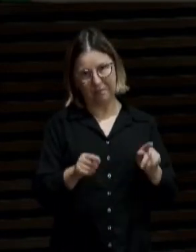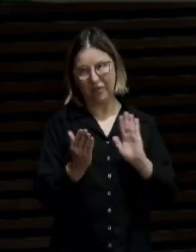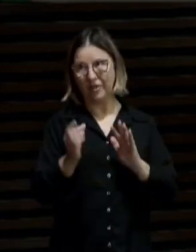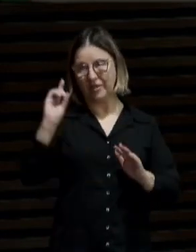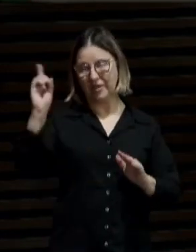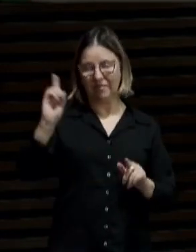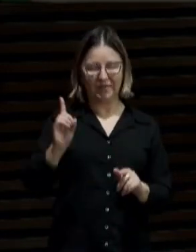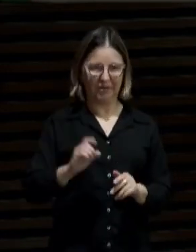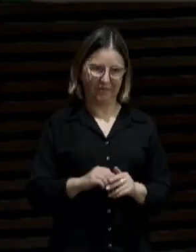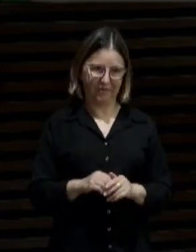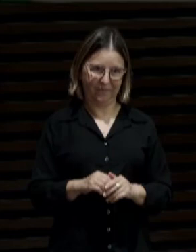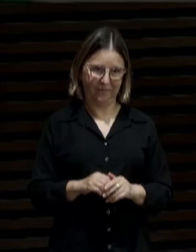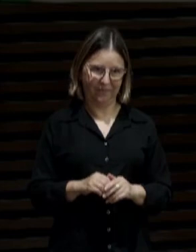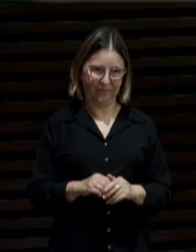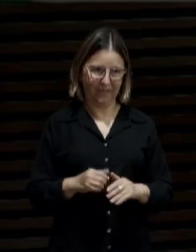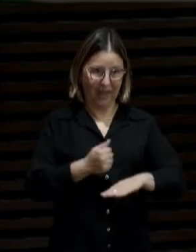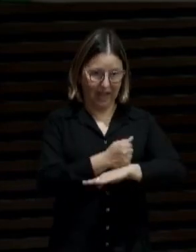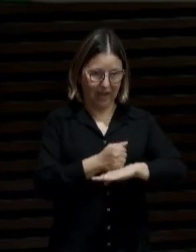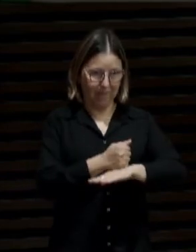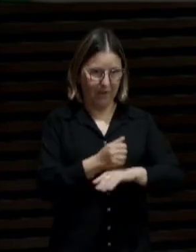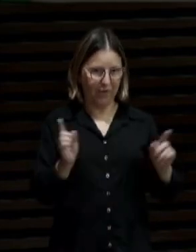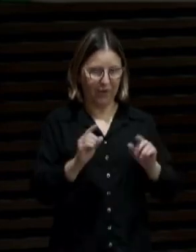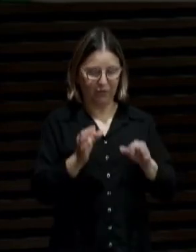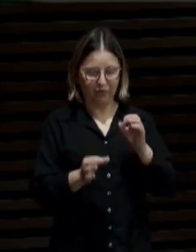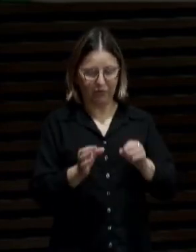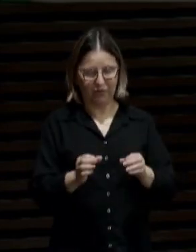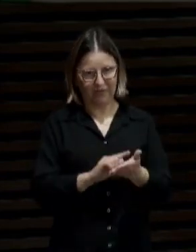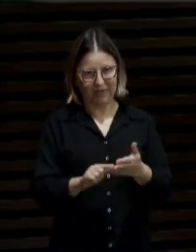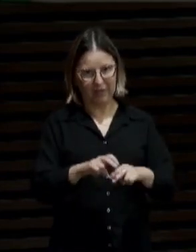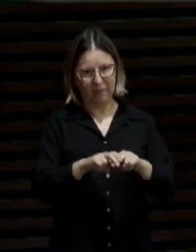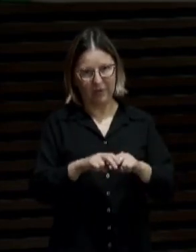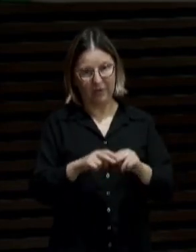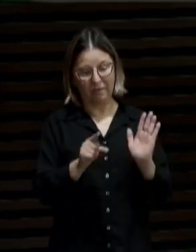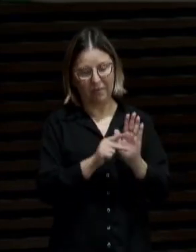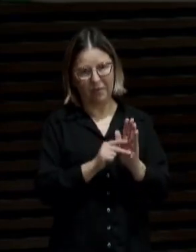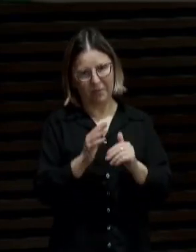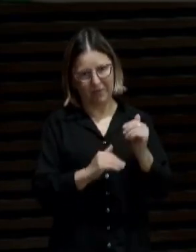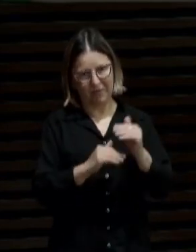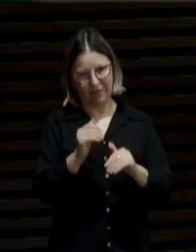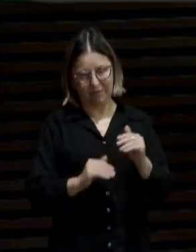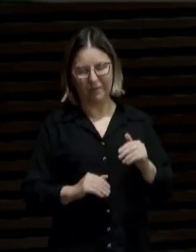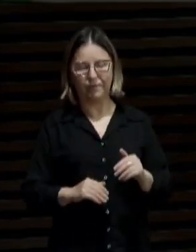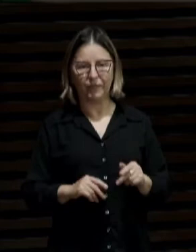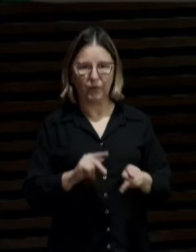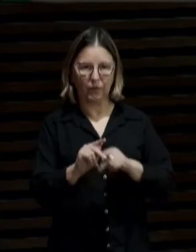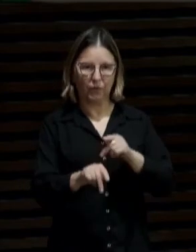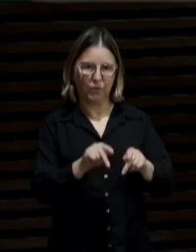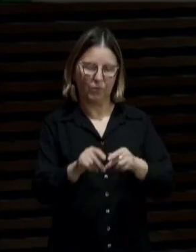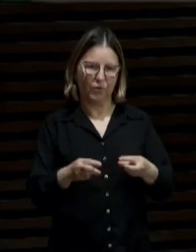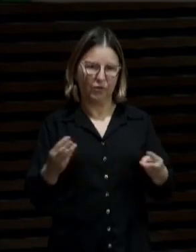gloriar, porque ele não foi justificado pelas suas obras. Os judeus não tinham